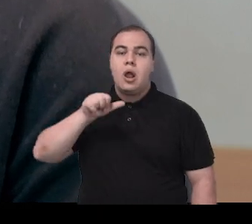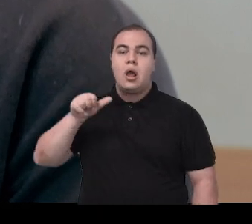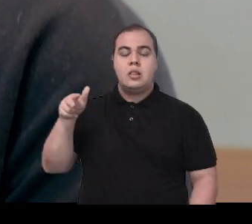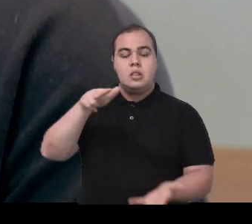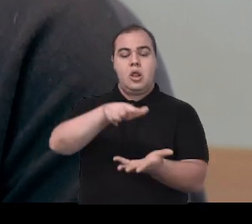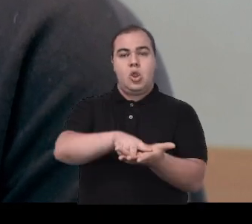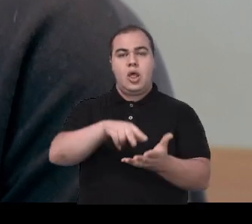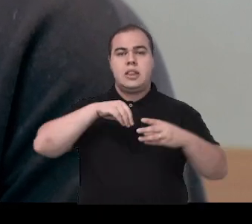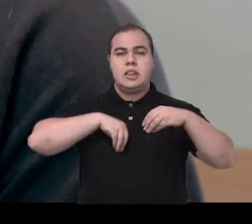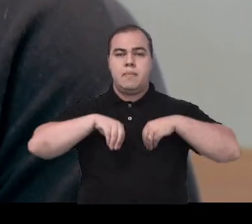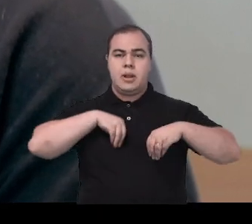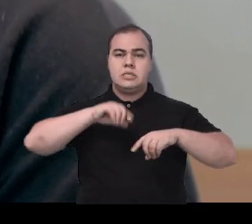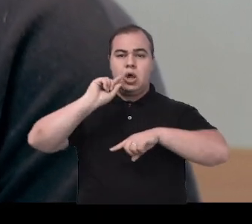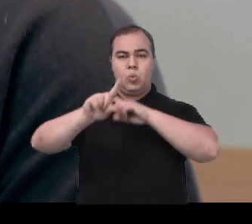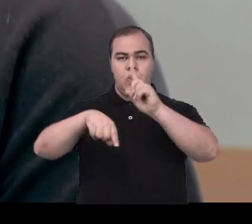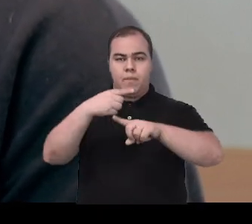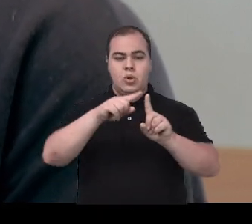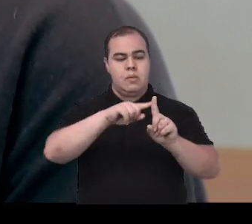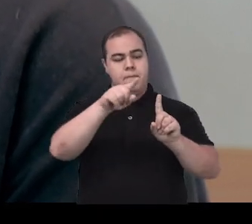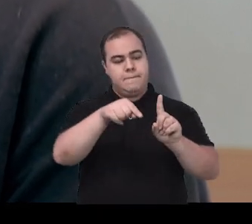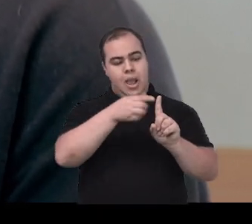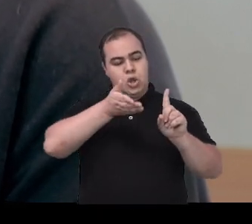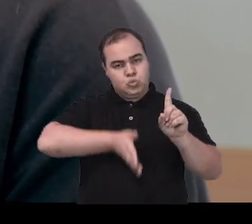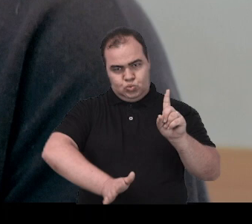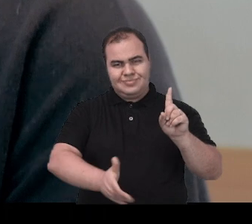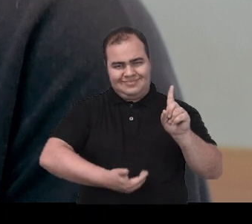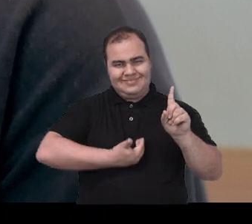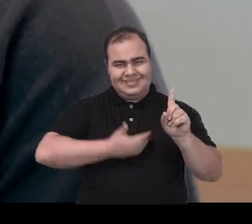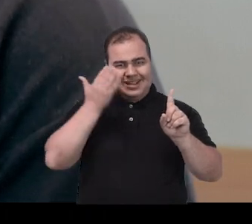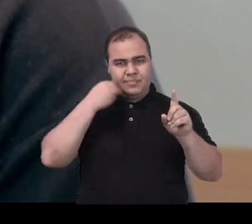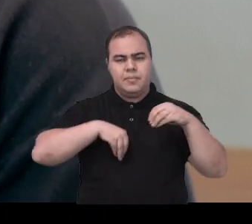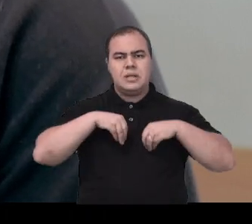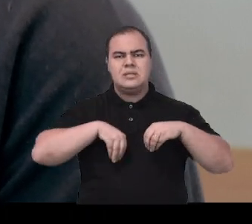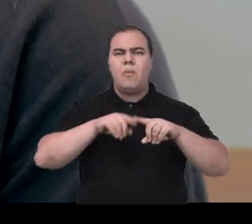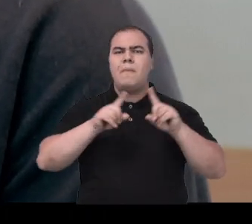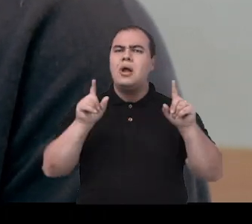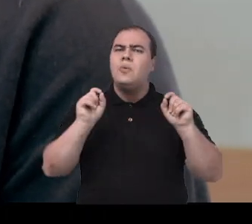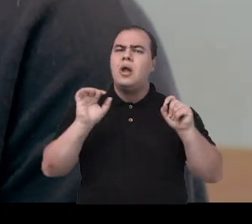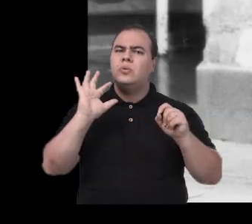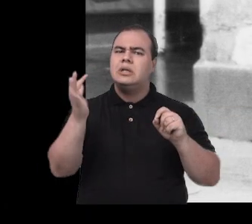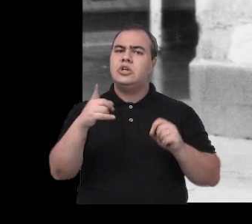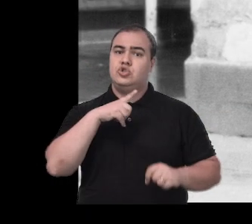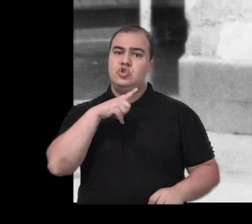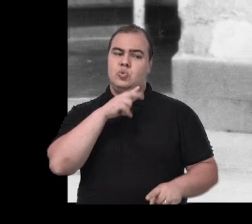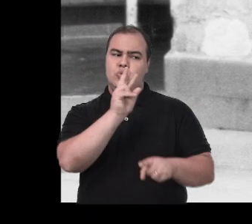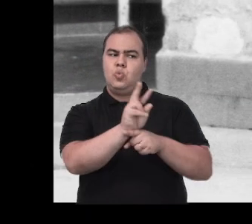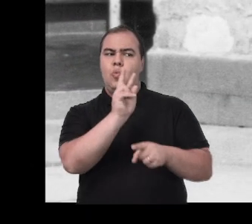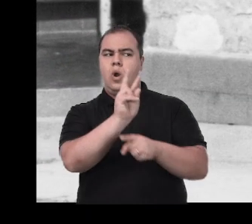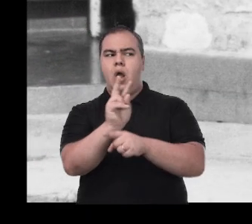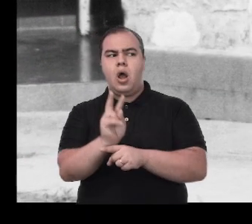internou depressão pós-parto. É um caso relativamente simples. Mas o que acontecia? Existiam